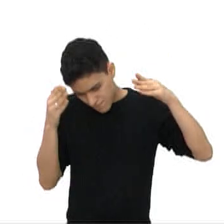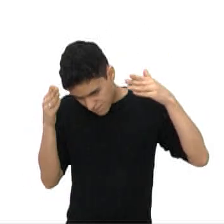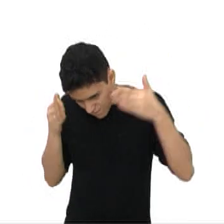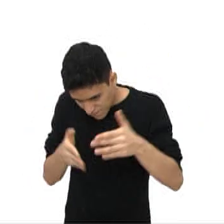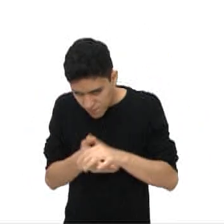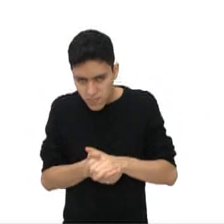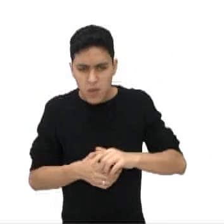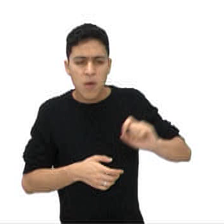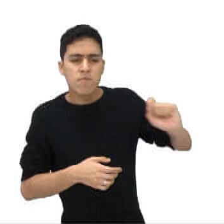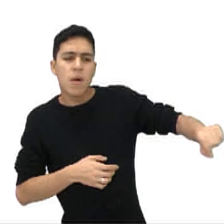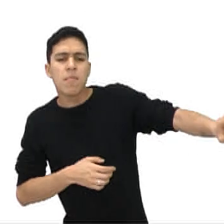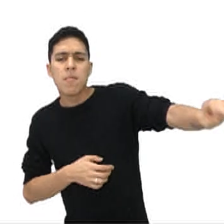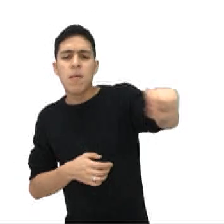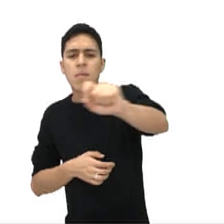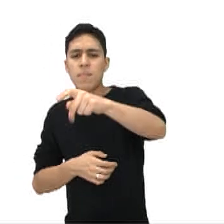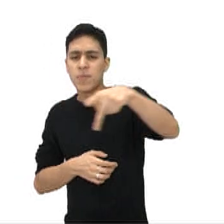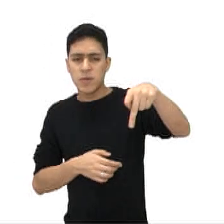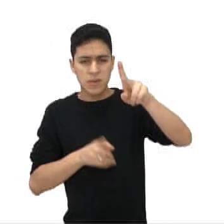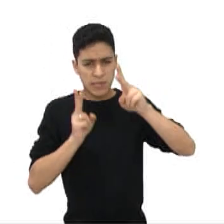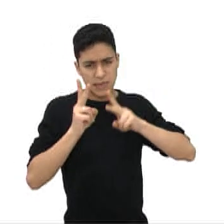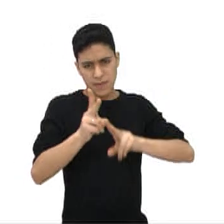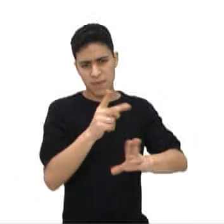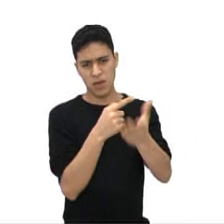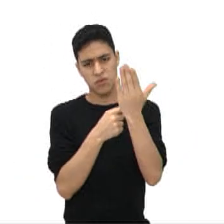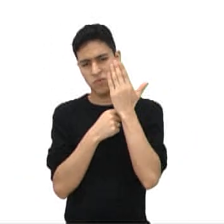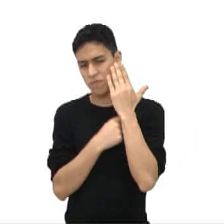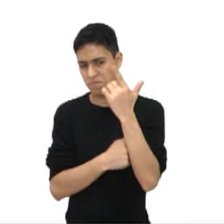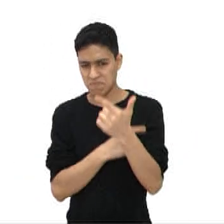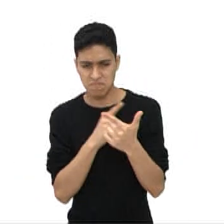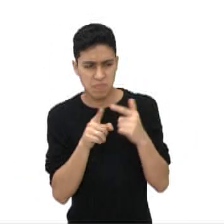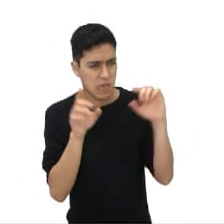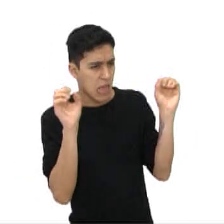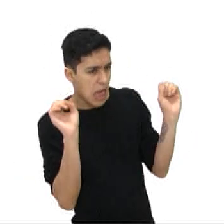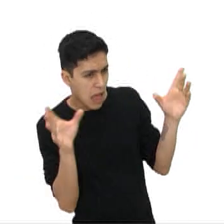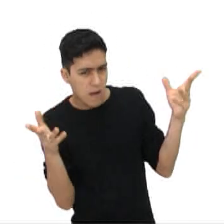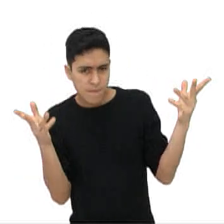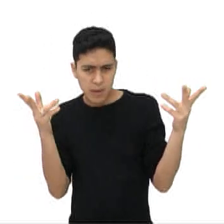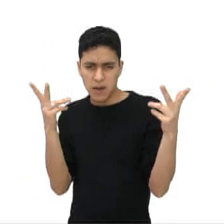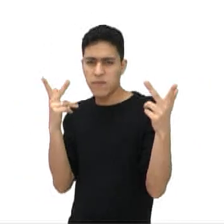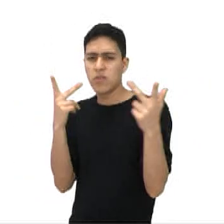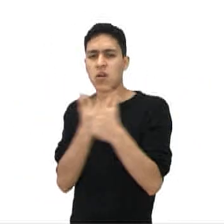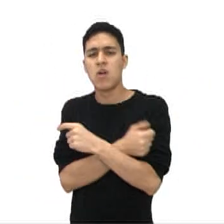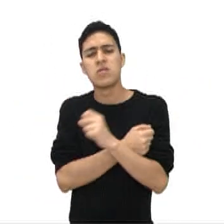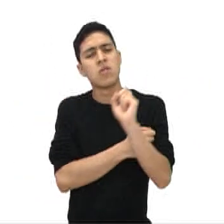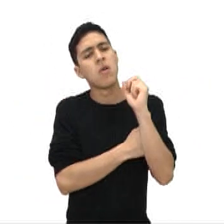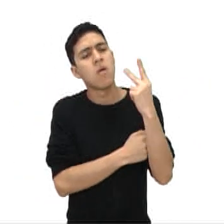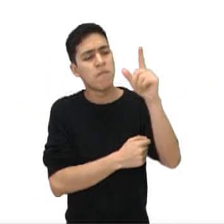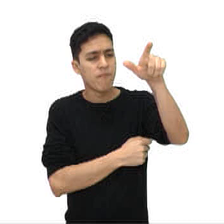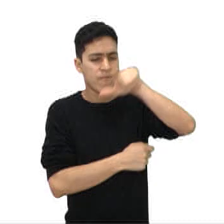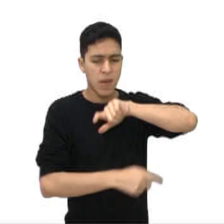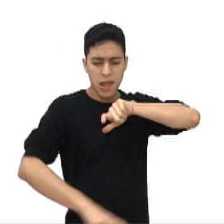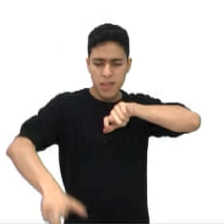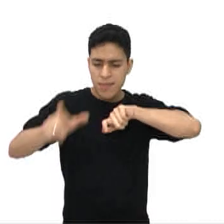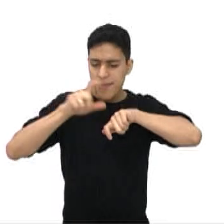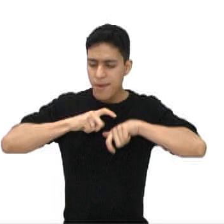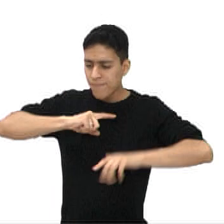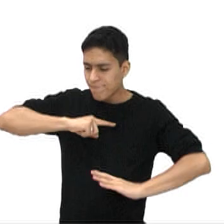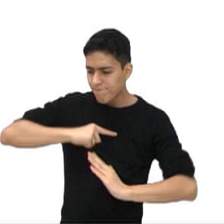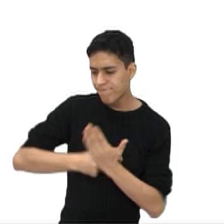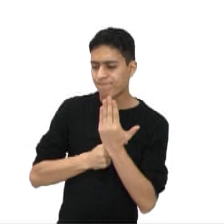outros professores também sempre ajudam, seja dando uma aula excelente, seja dando palavras de motivação.